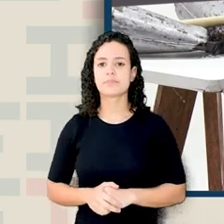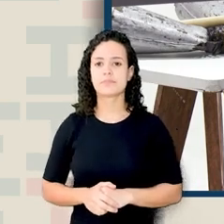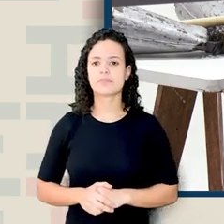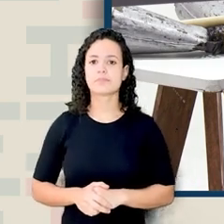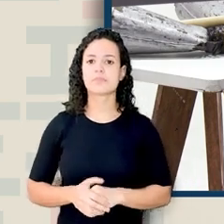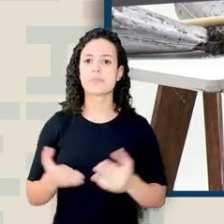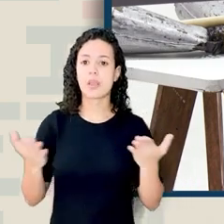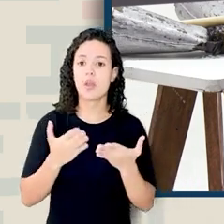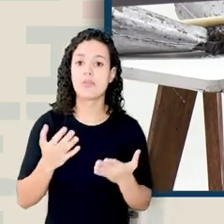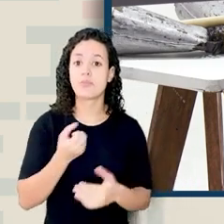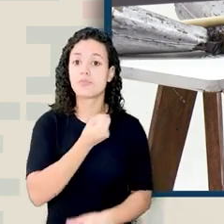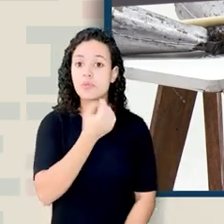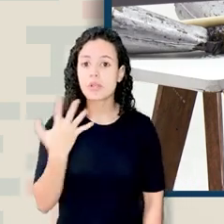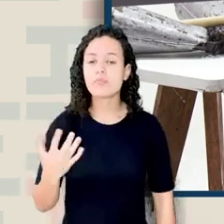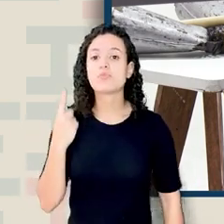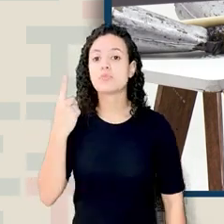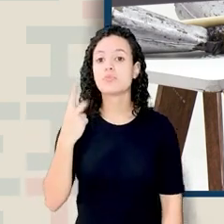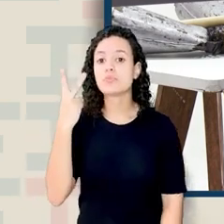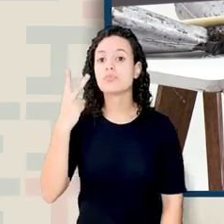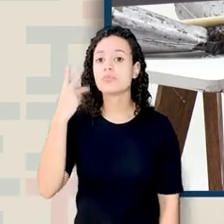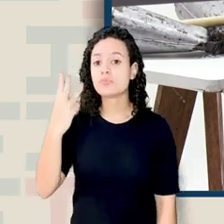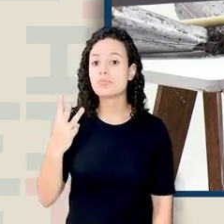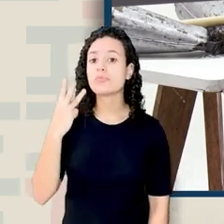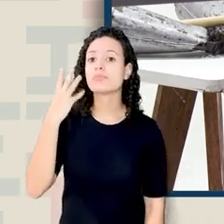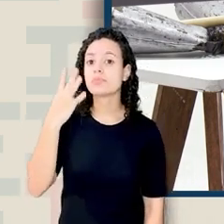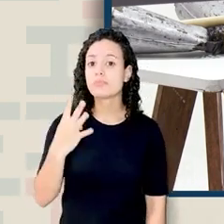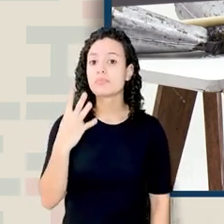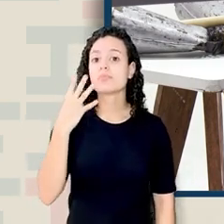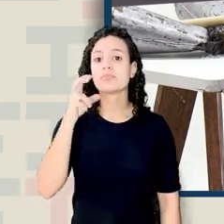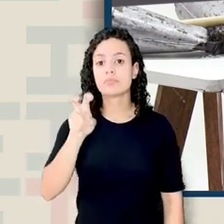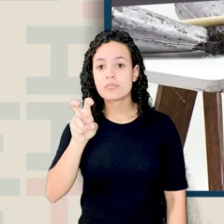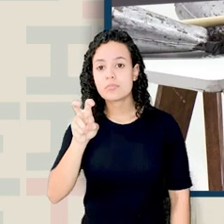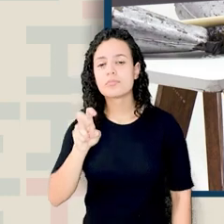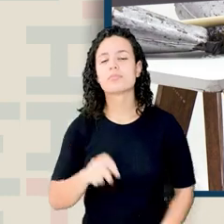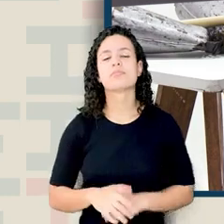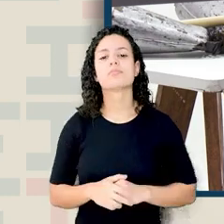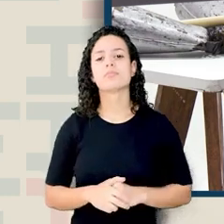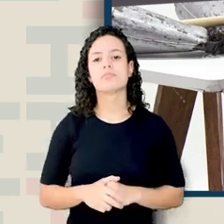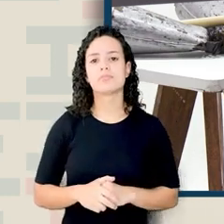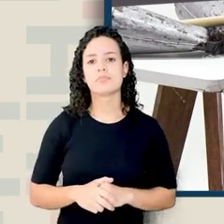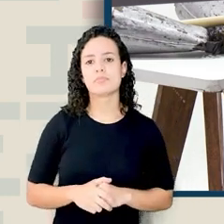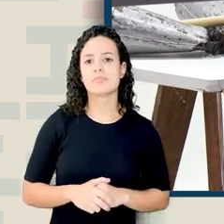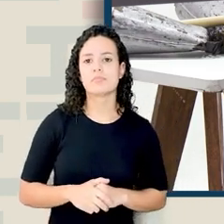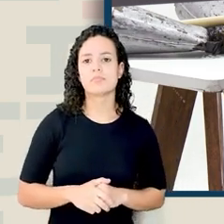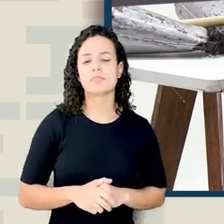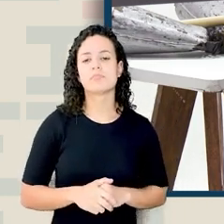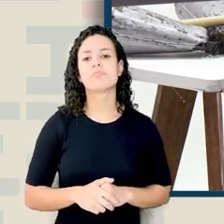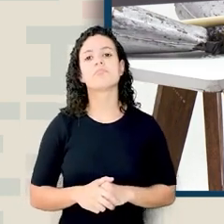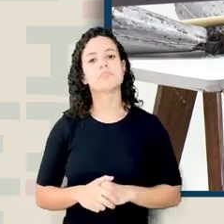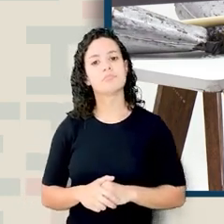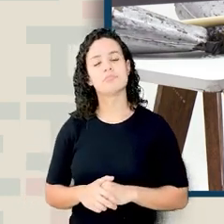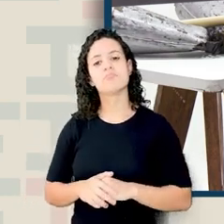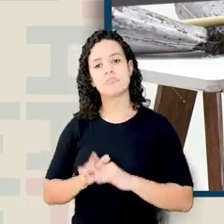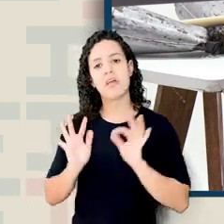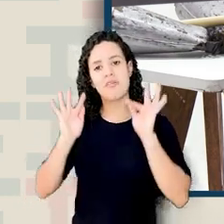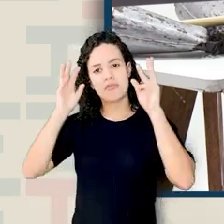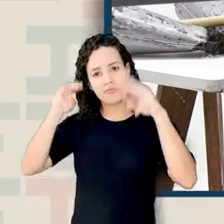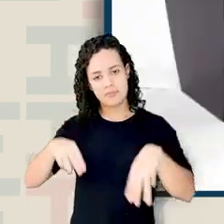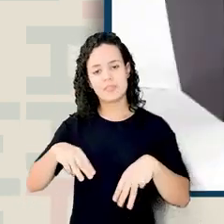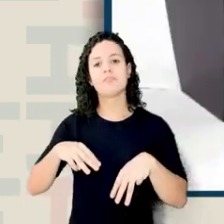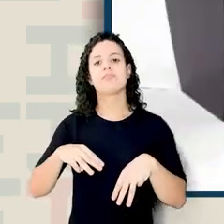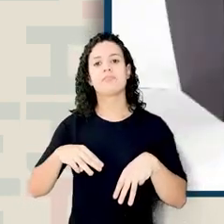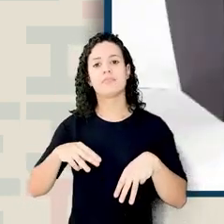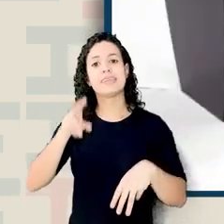Vamos contar comigo? 1, 2, 3, 4, 5. E para fechar o